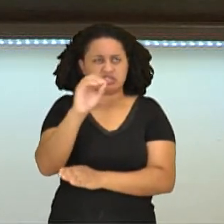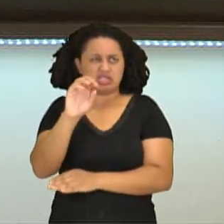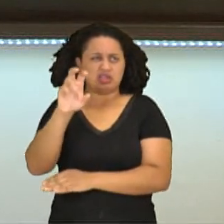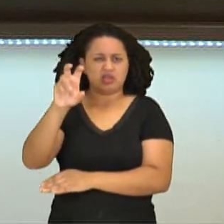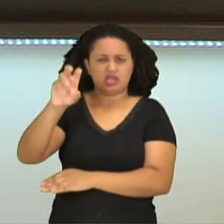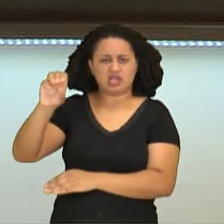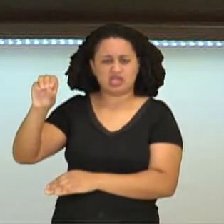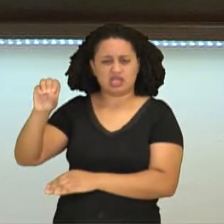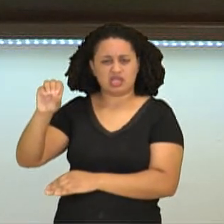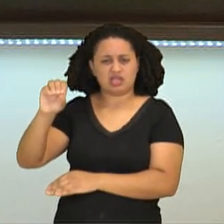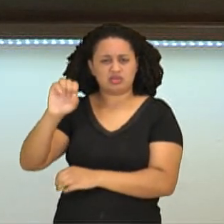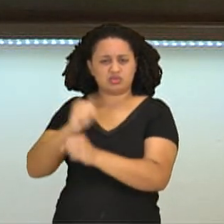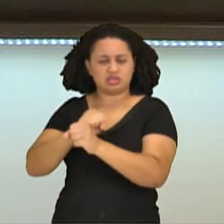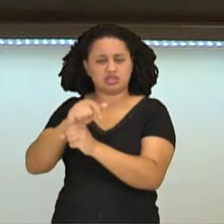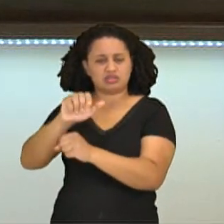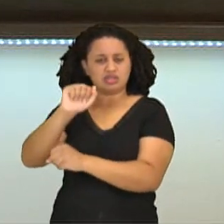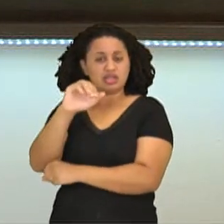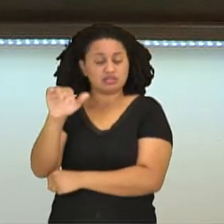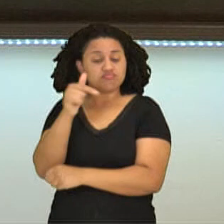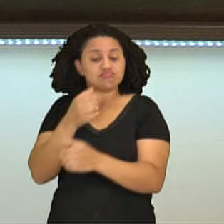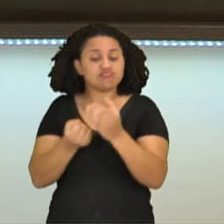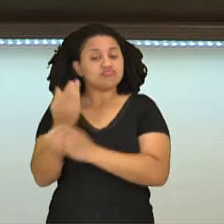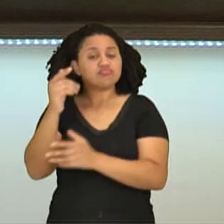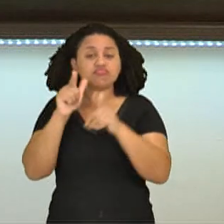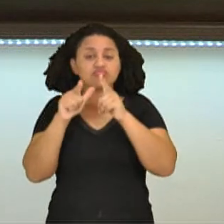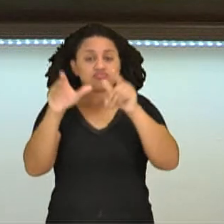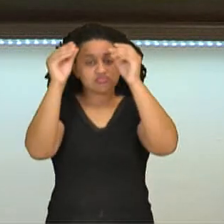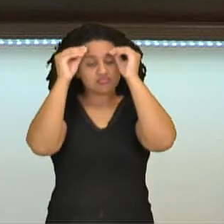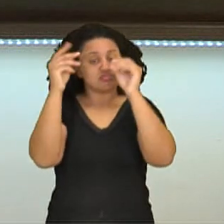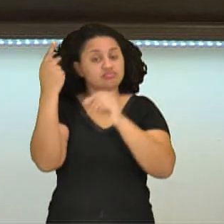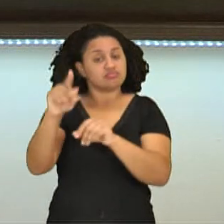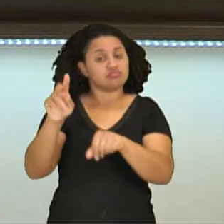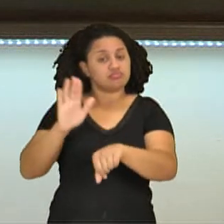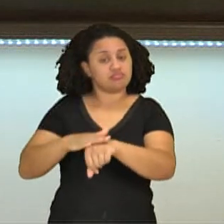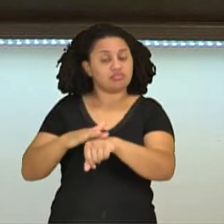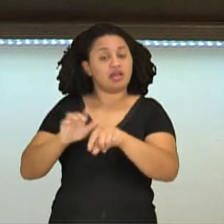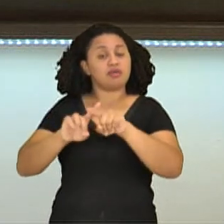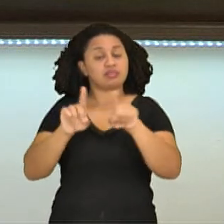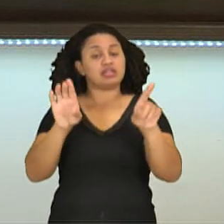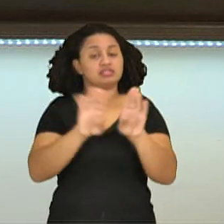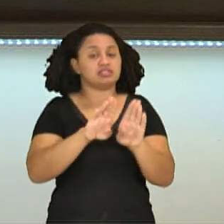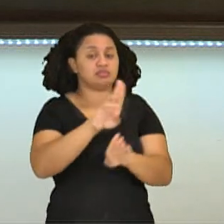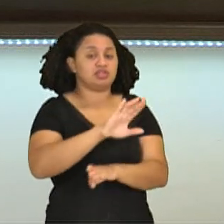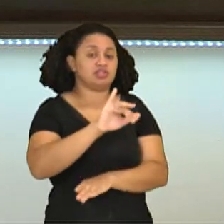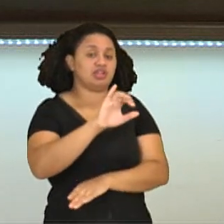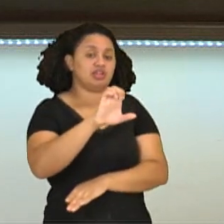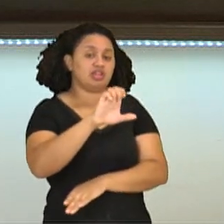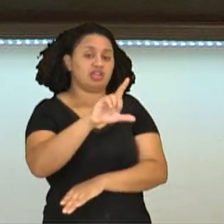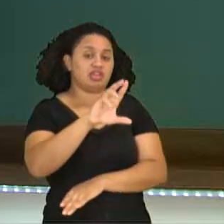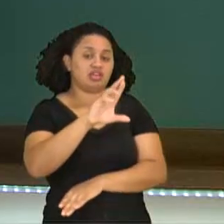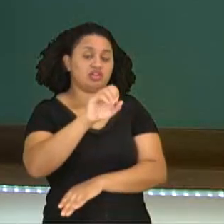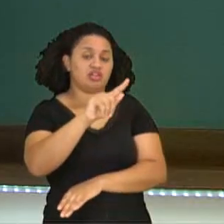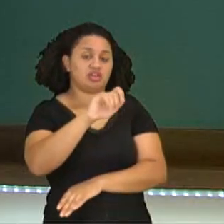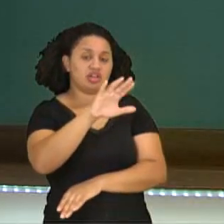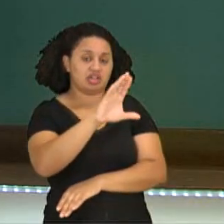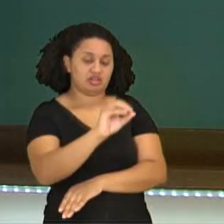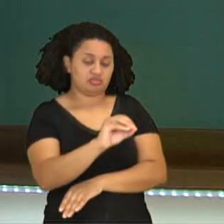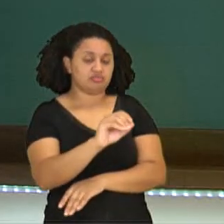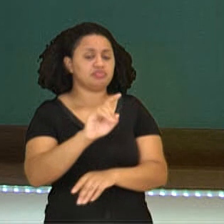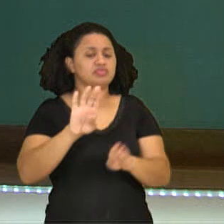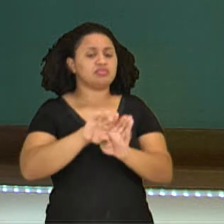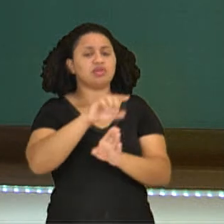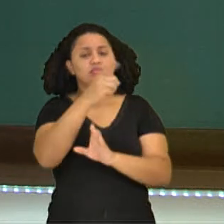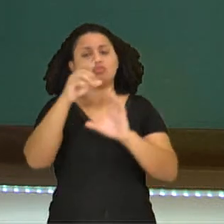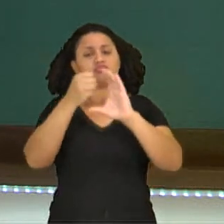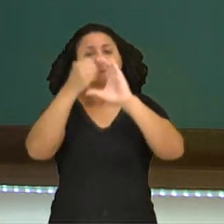eles desenvolveram também uma linguagem própria, mas utilizavam o hieróglifo, ok? Outra característica também que chama